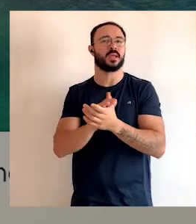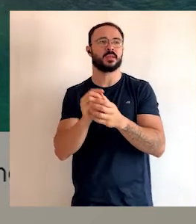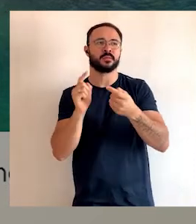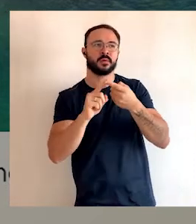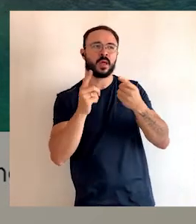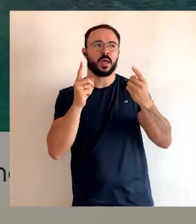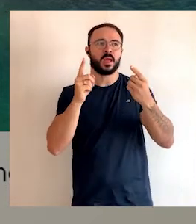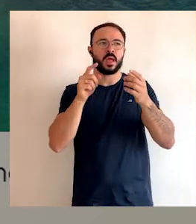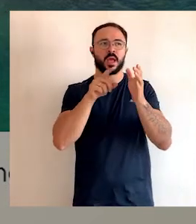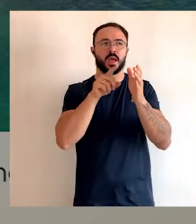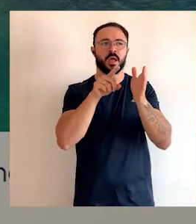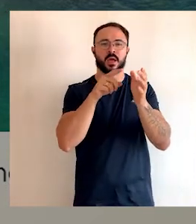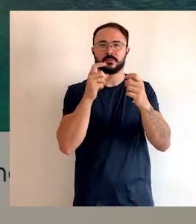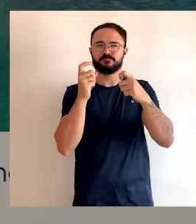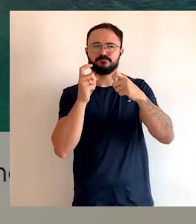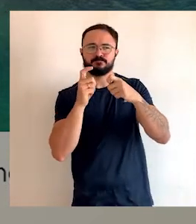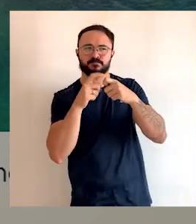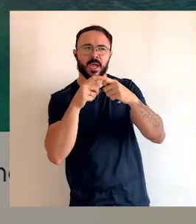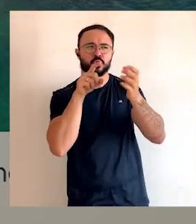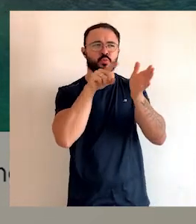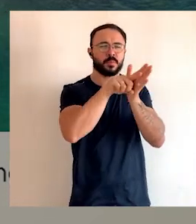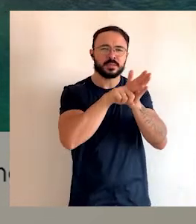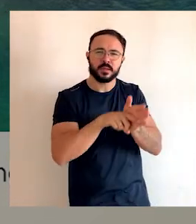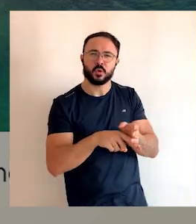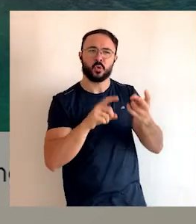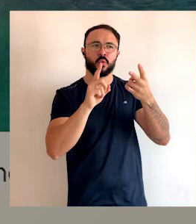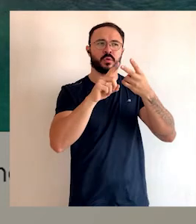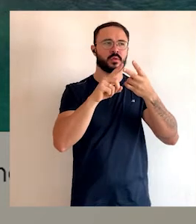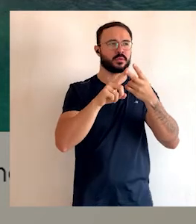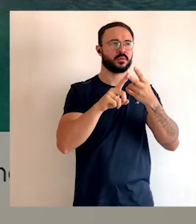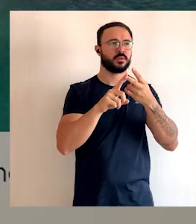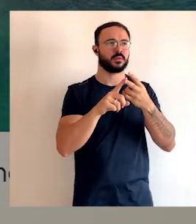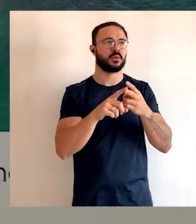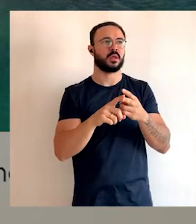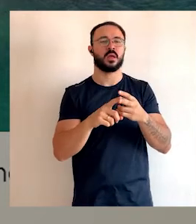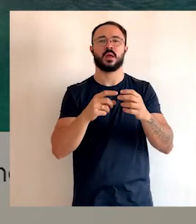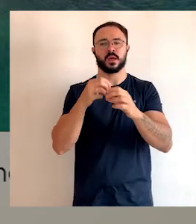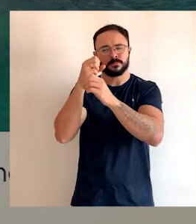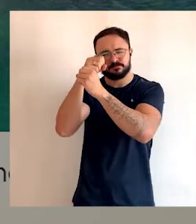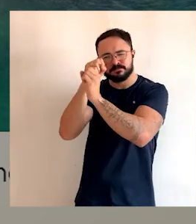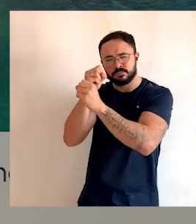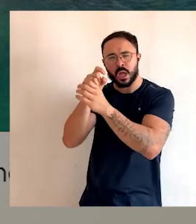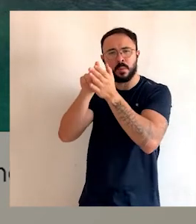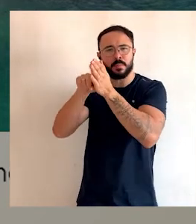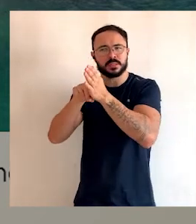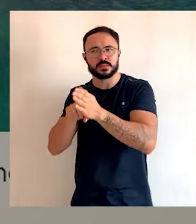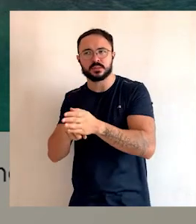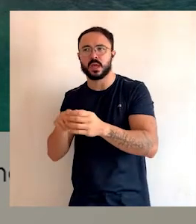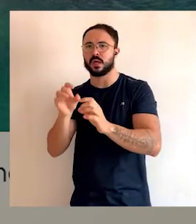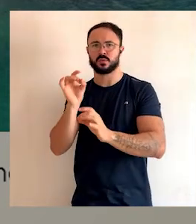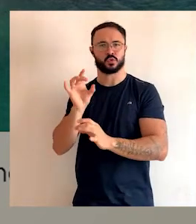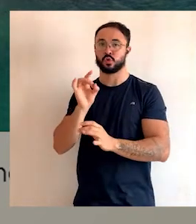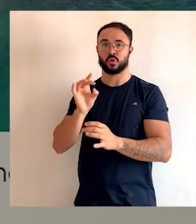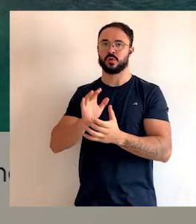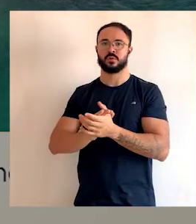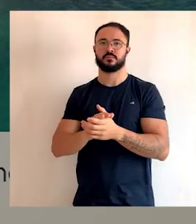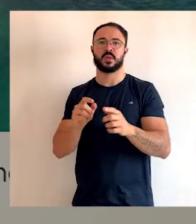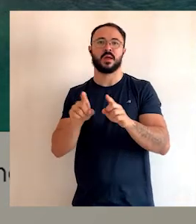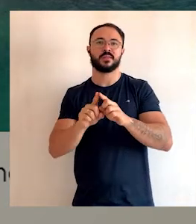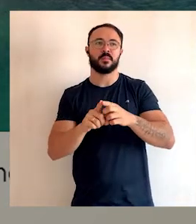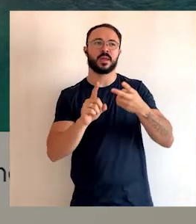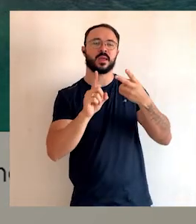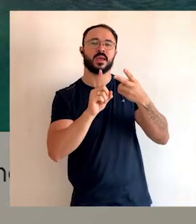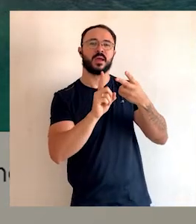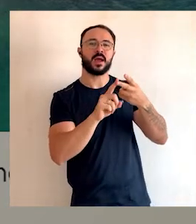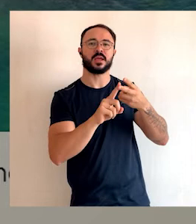controlado, cientistas relacionados à preservação daquela região. E nós também temos as unidades de conservação de uso